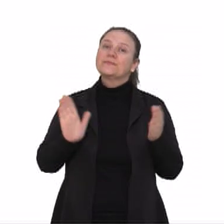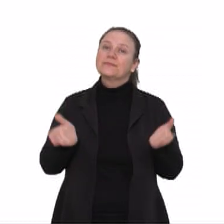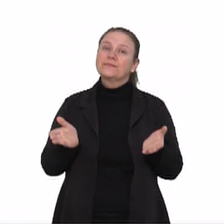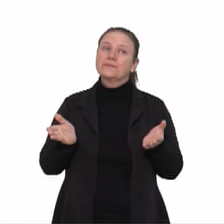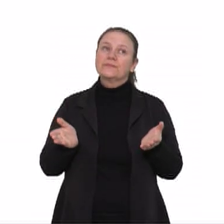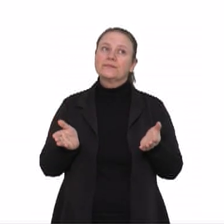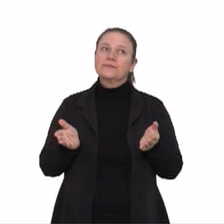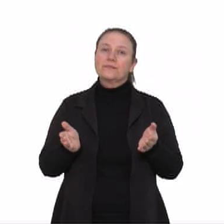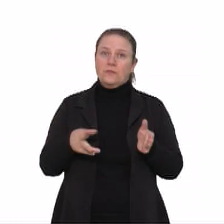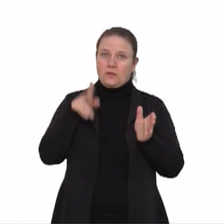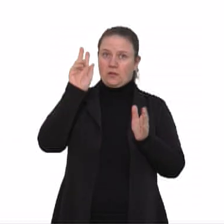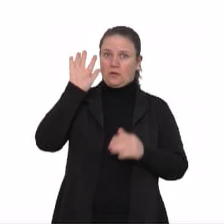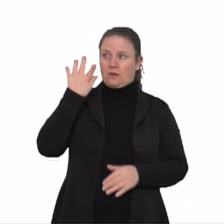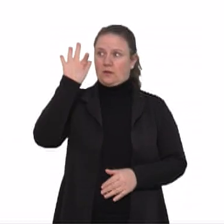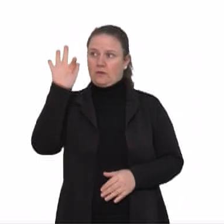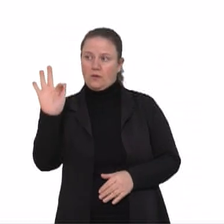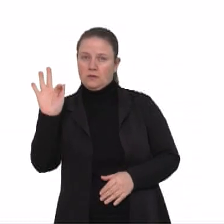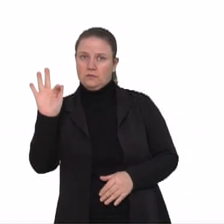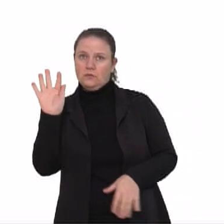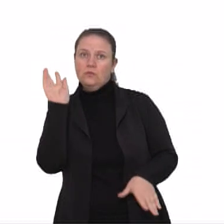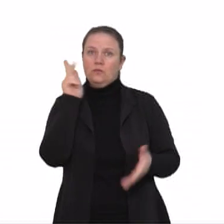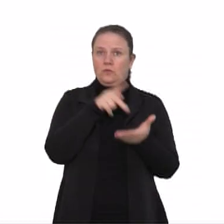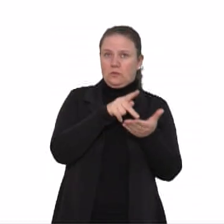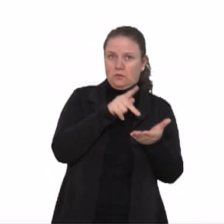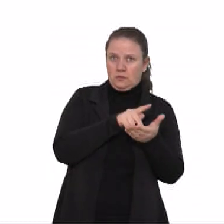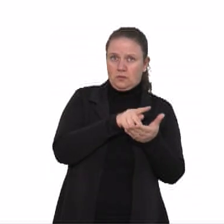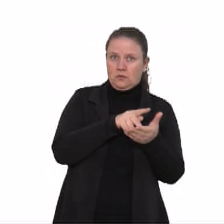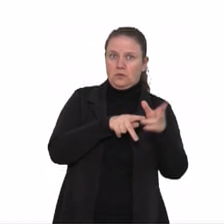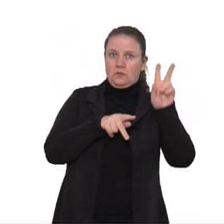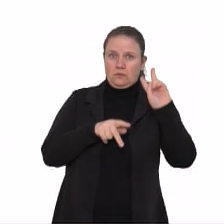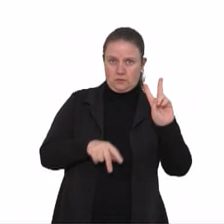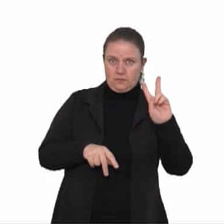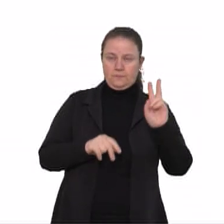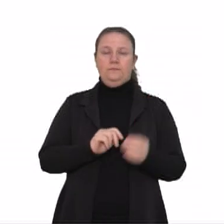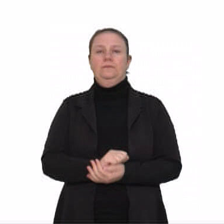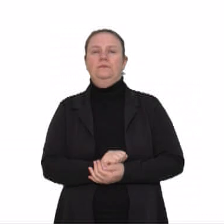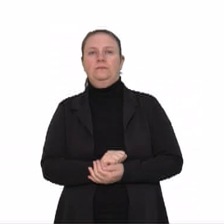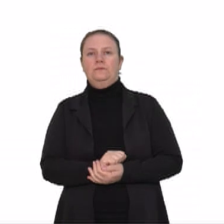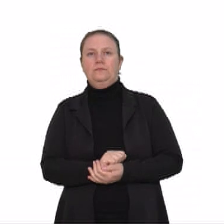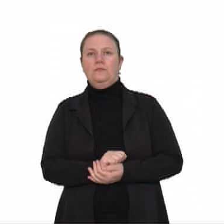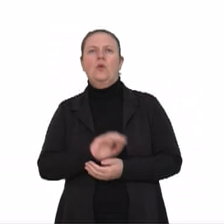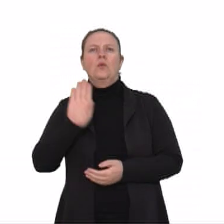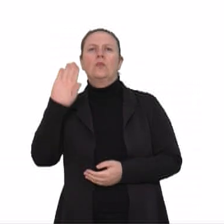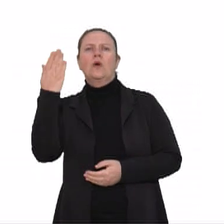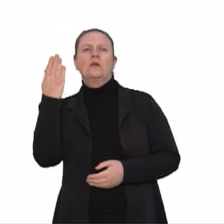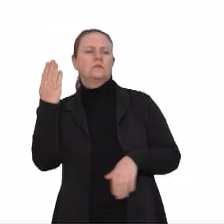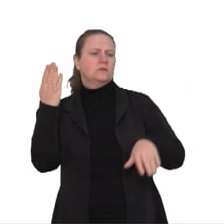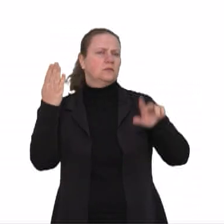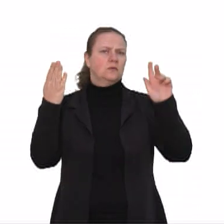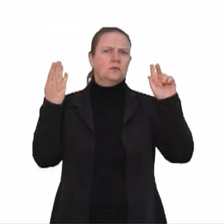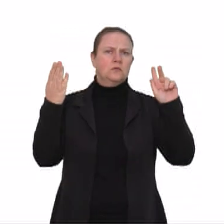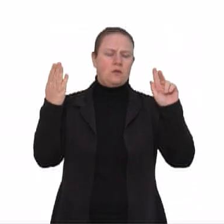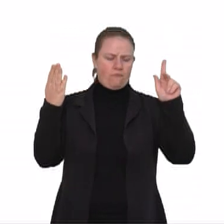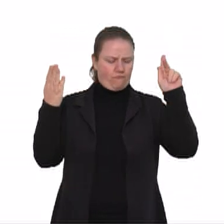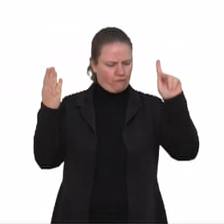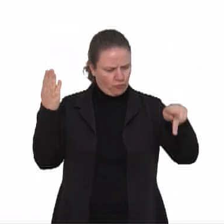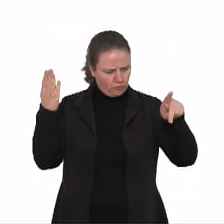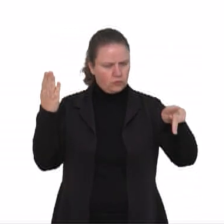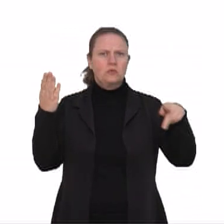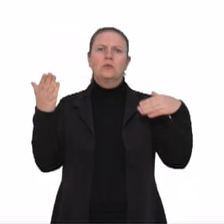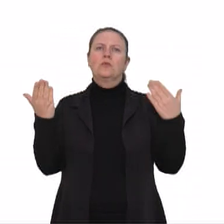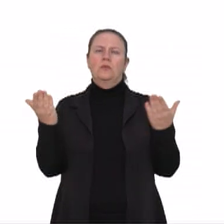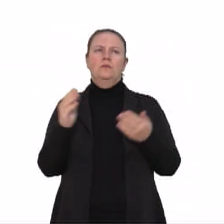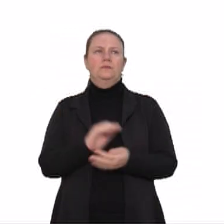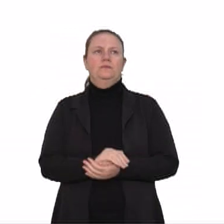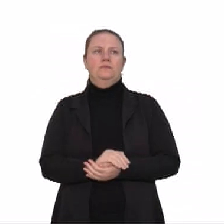Complete com falso ou verdadeiro as informações sobre o texto informativo. Então, quais são verdadeiras, quais são falsas? Aqui, aliás,